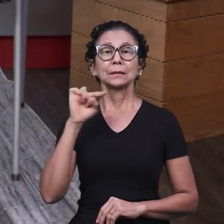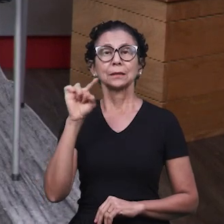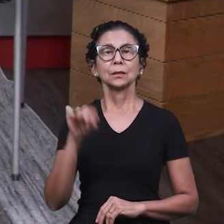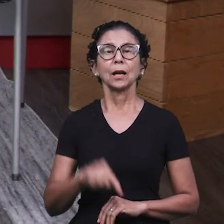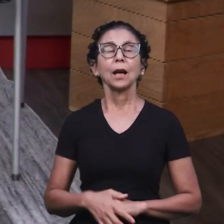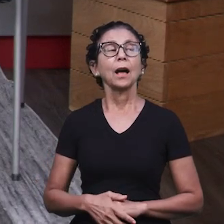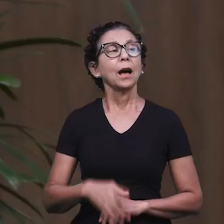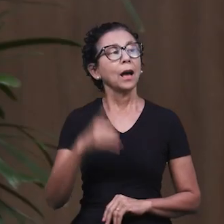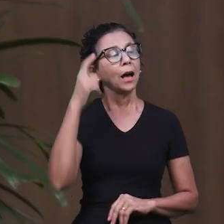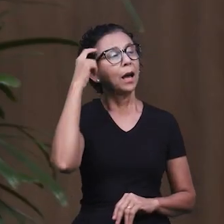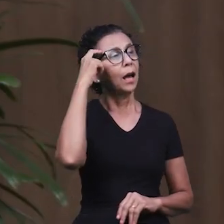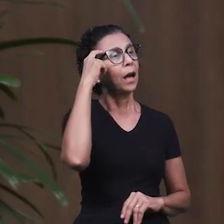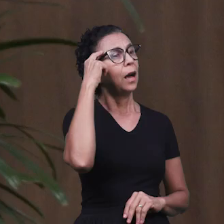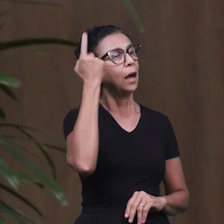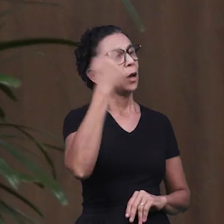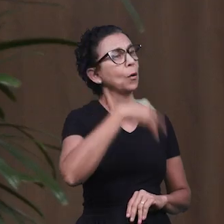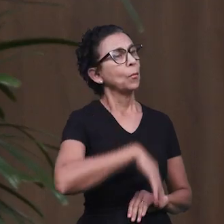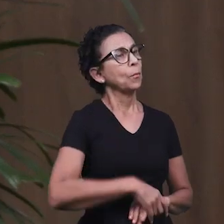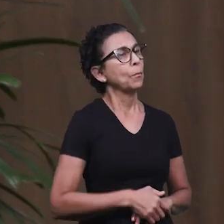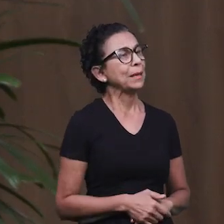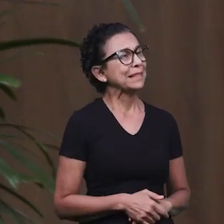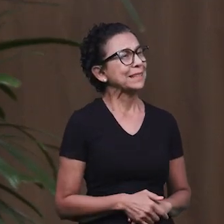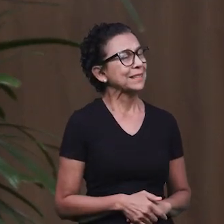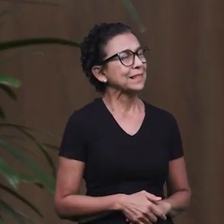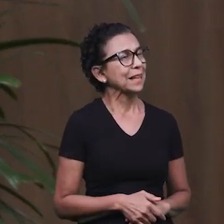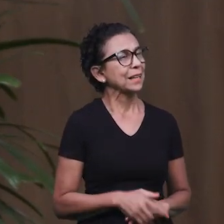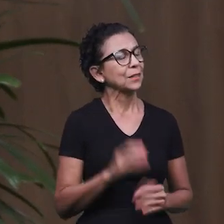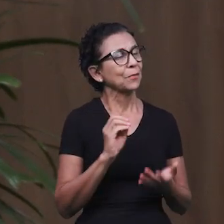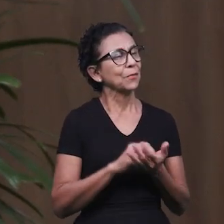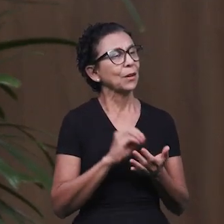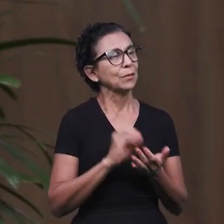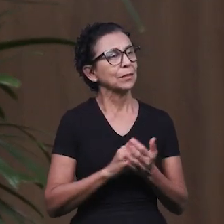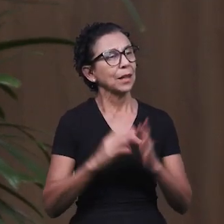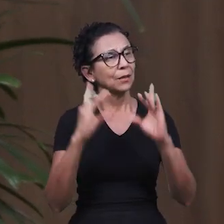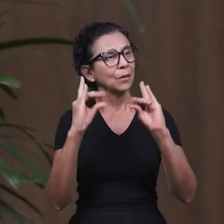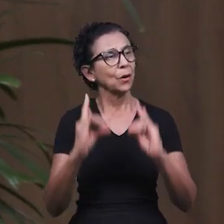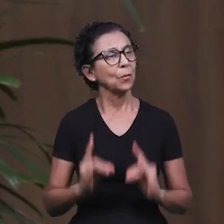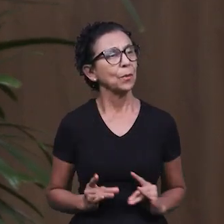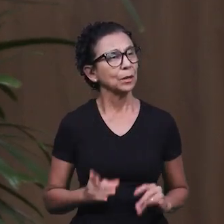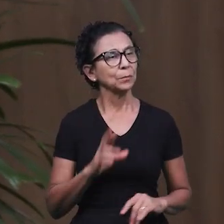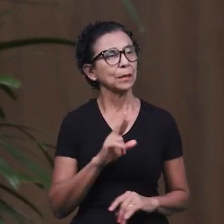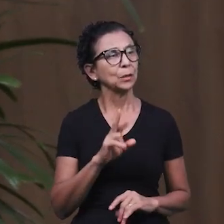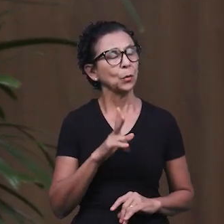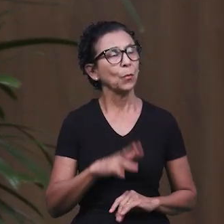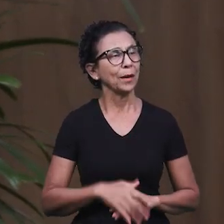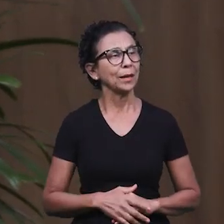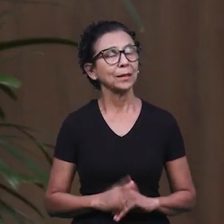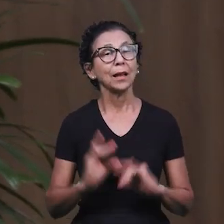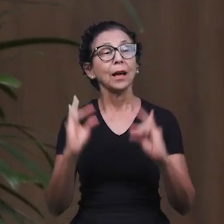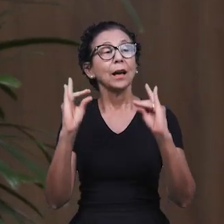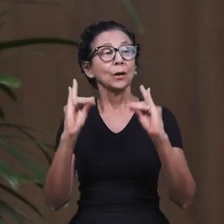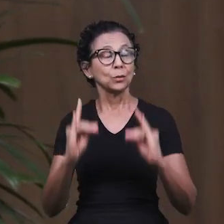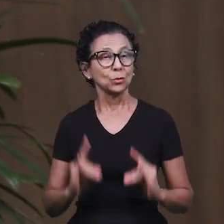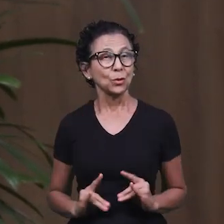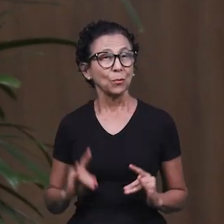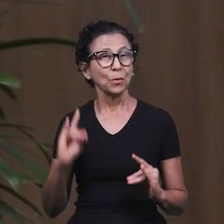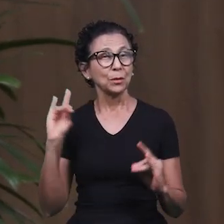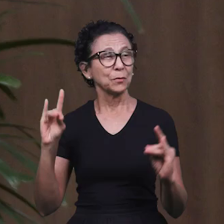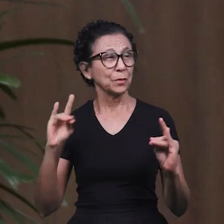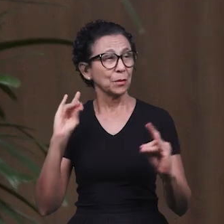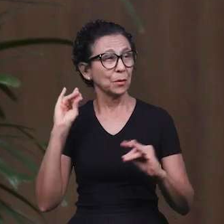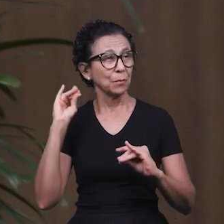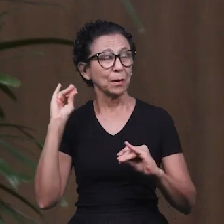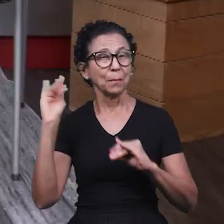dos hormônios, mas não é. É desordem hormonal. E aí, pós-menopausa, então, eles estão em baixa, agora esses sintomas